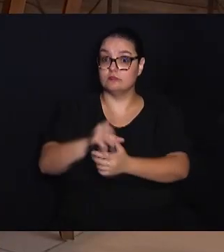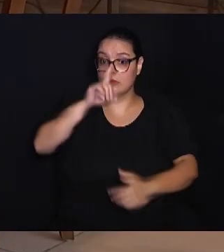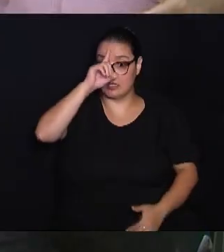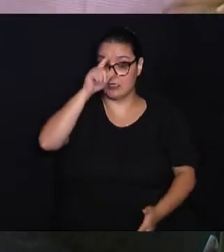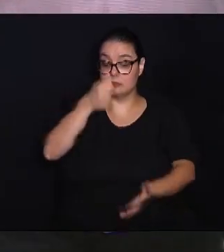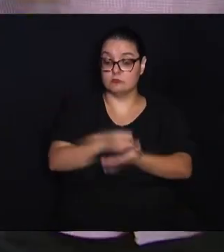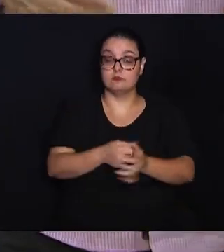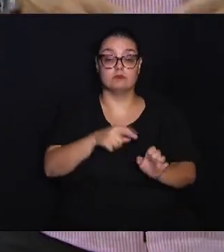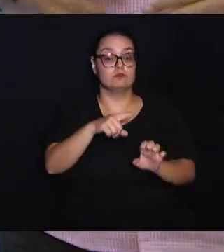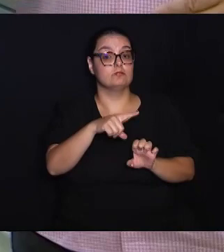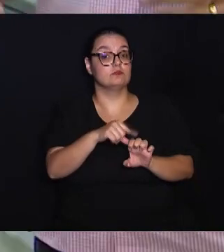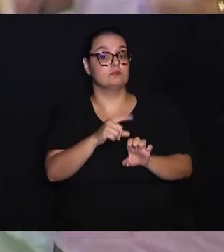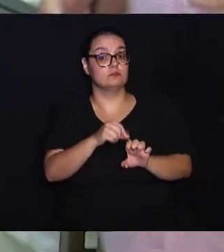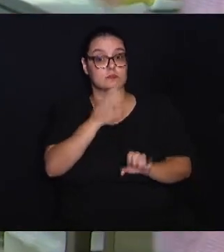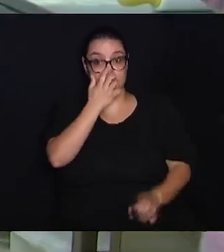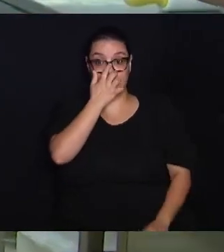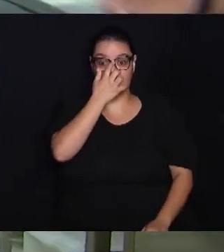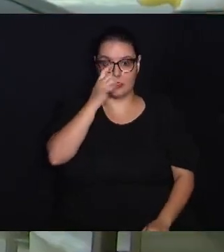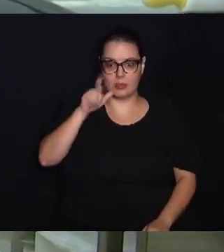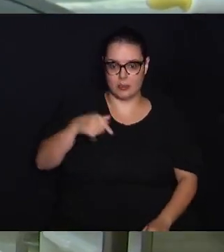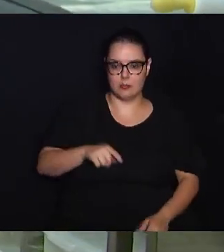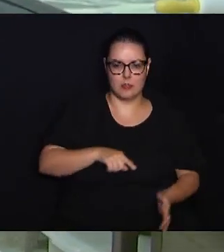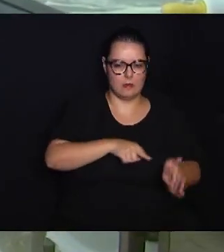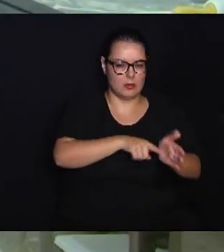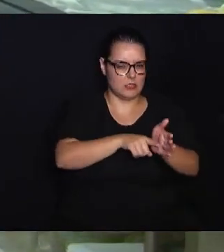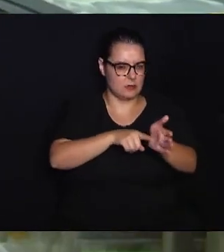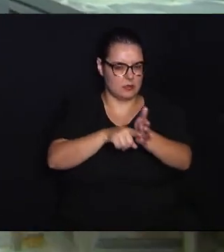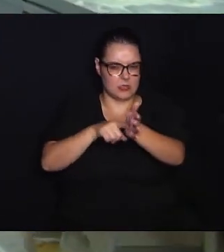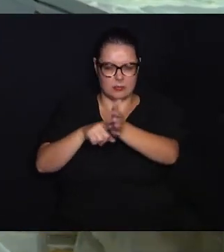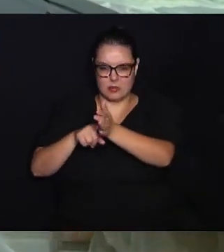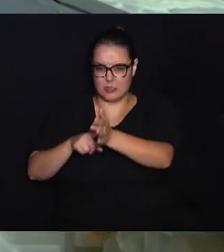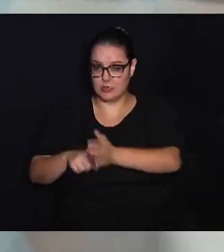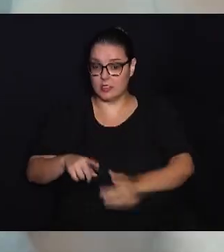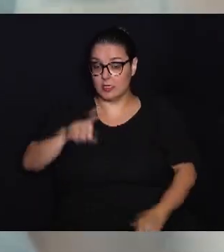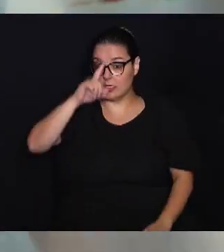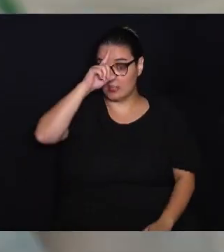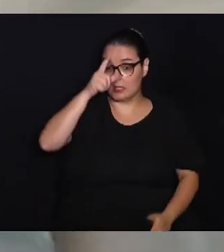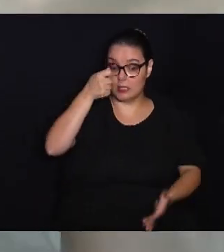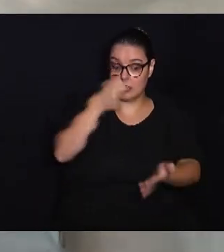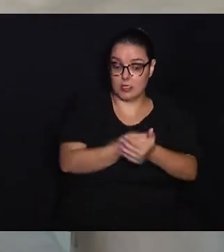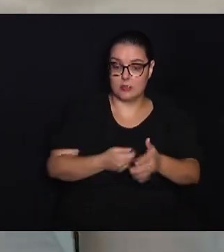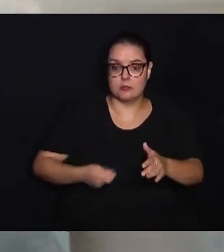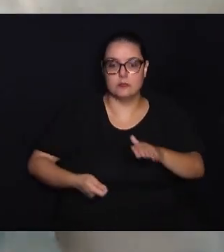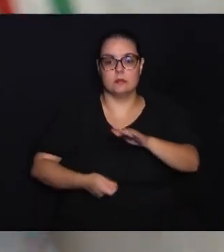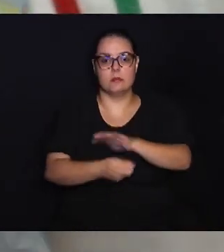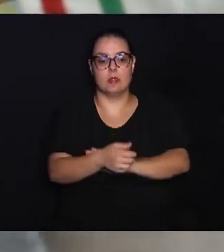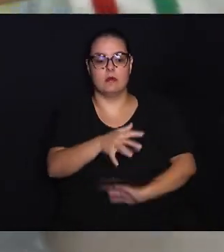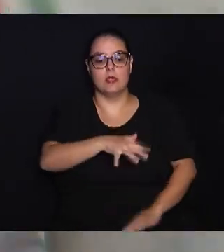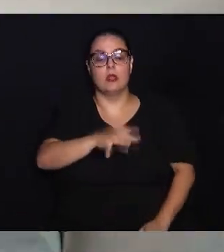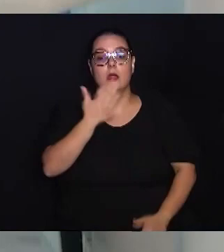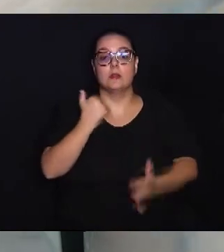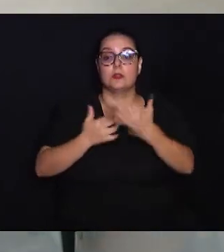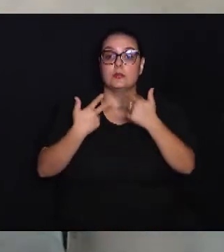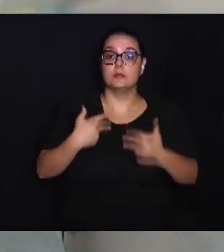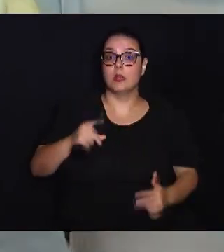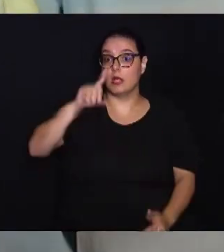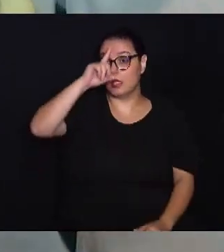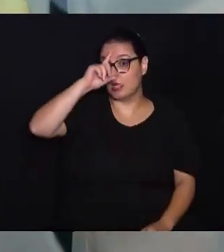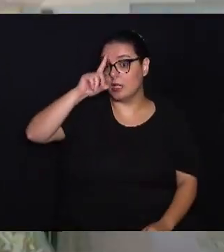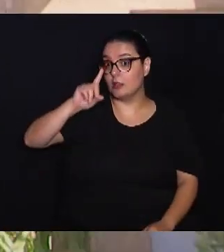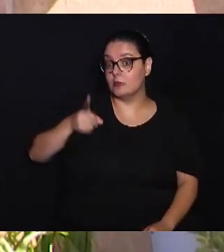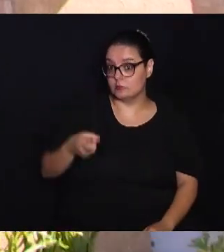mulher decidiu empreender e após muitas pesquisas e com a decisão de investir no setor de